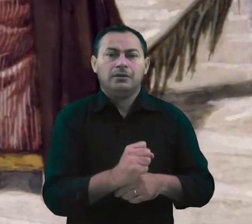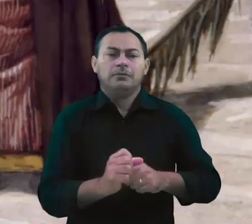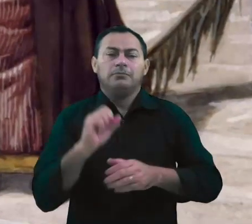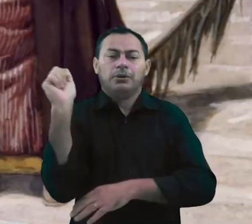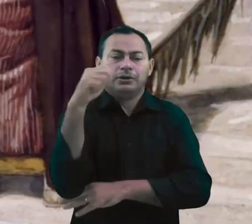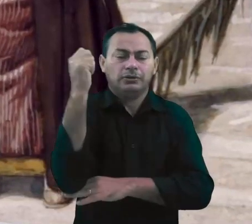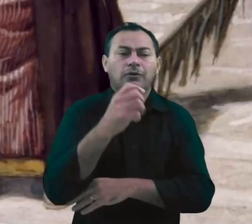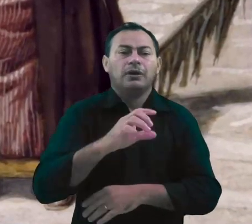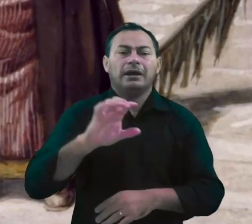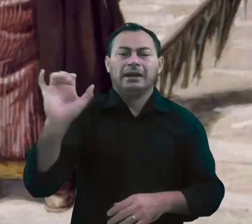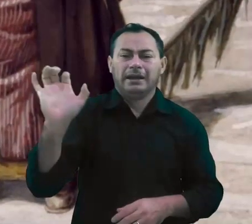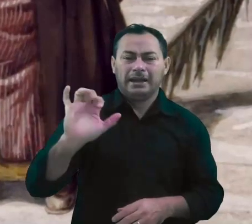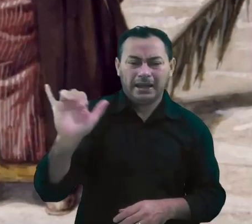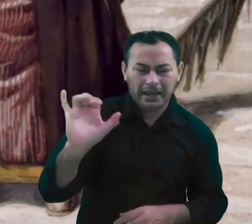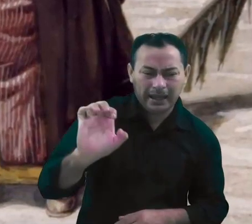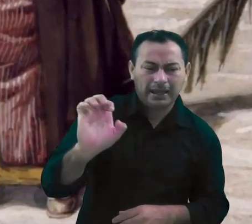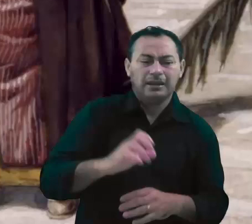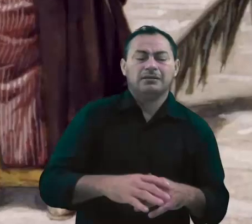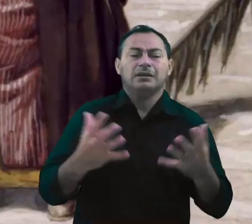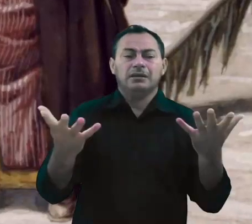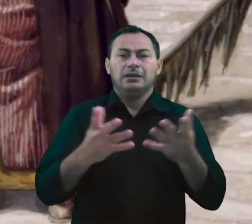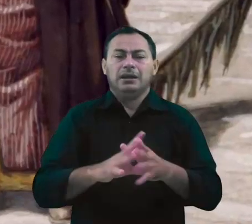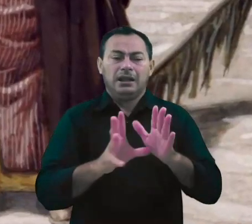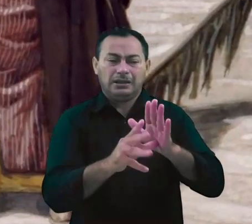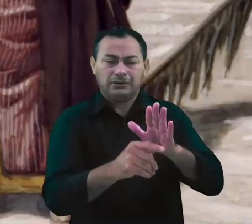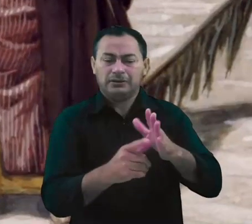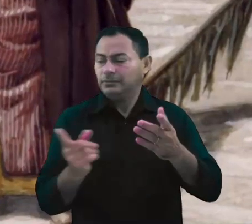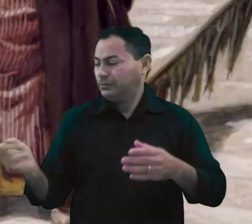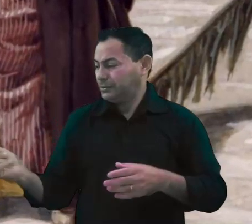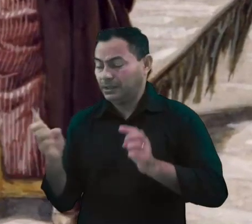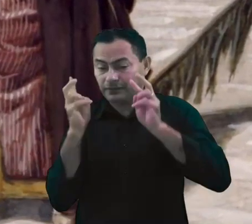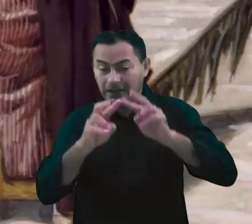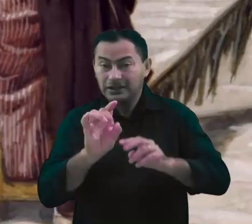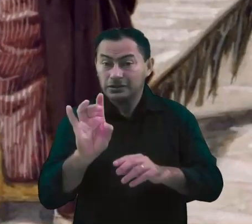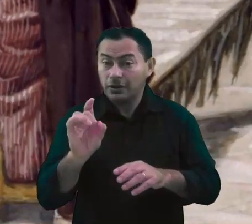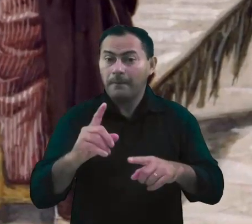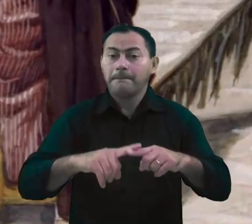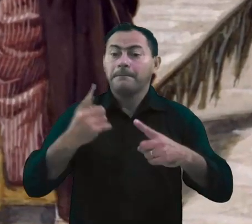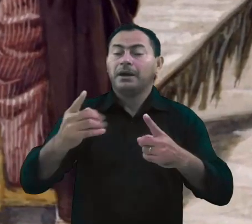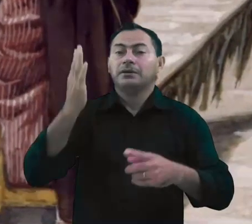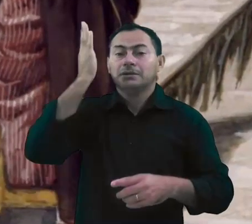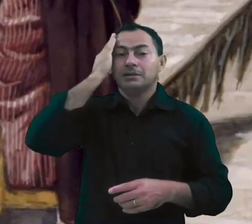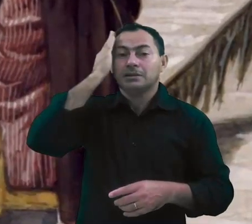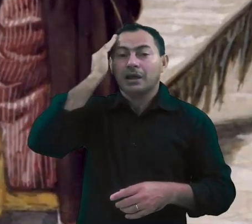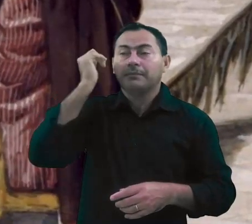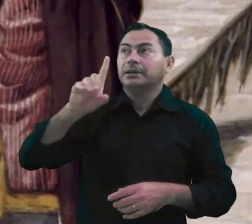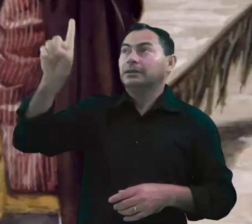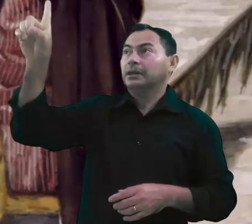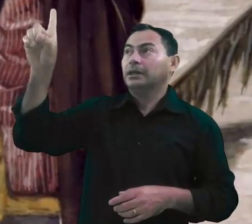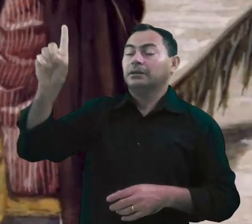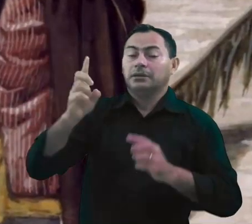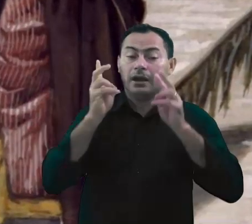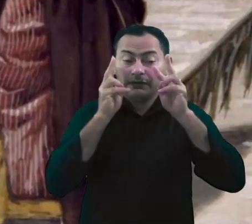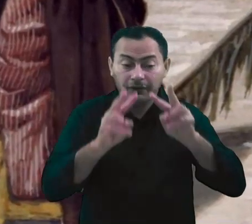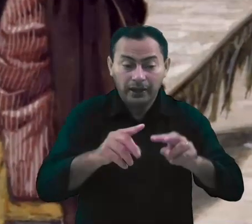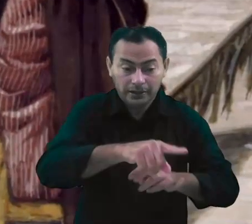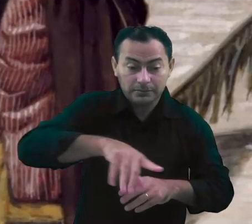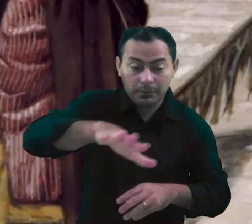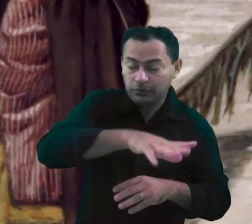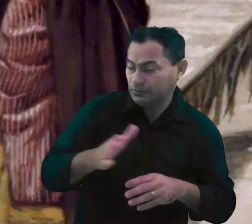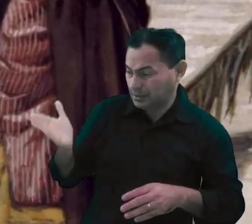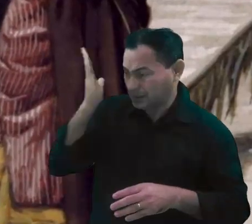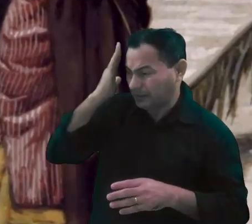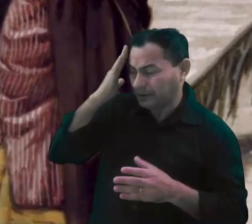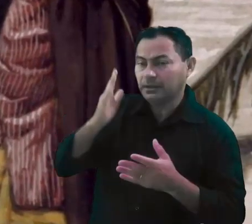prostitutas, cafetões, homossexuais e ladrões. É só isso que vocês enxergam. Mas vocês sabem como Deus as